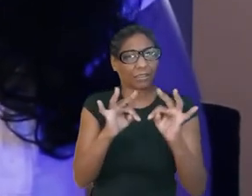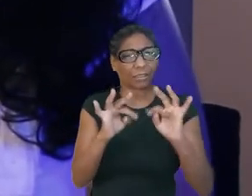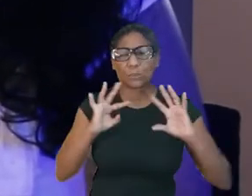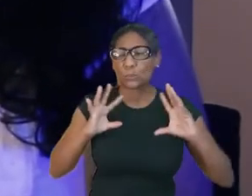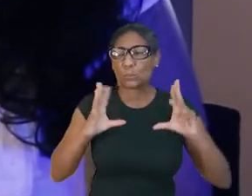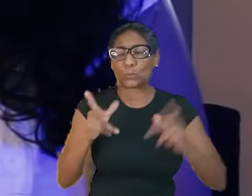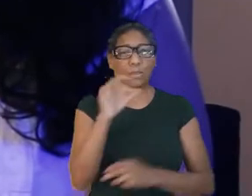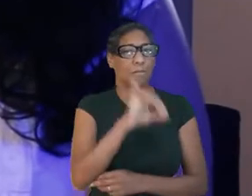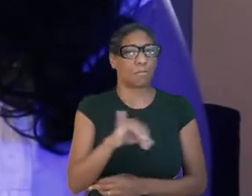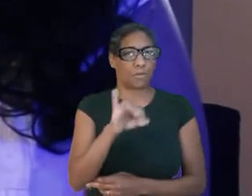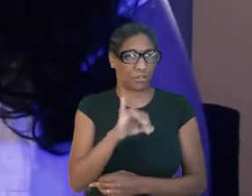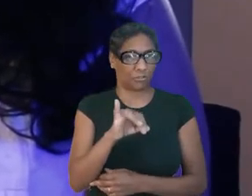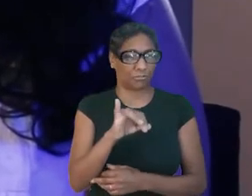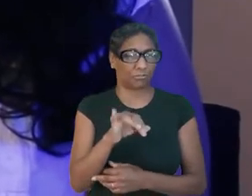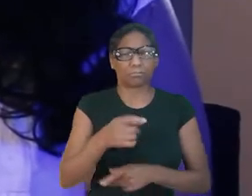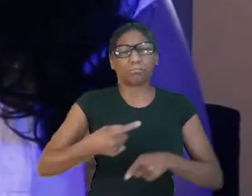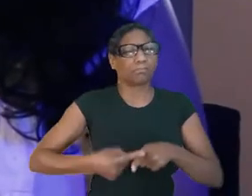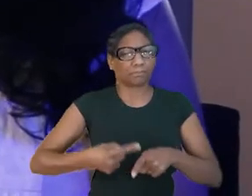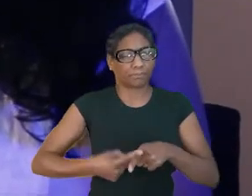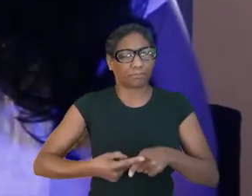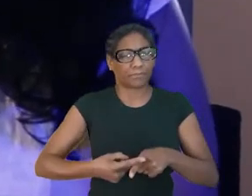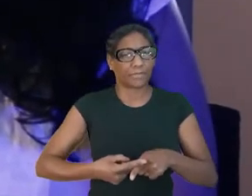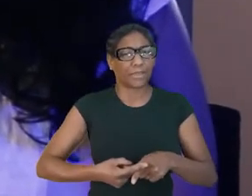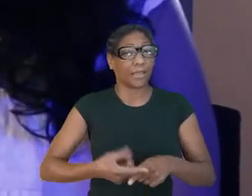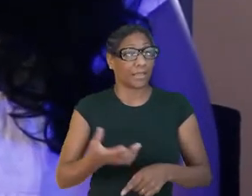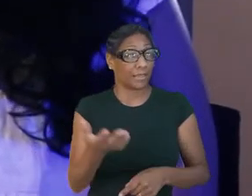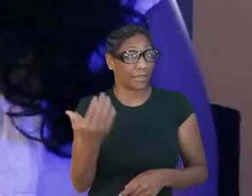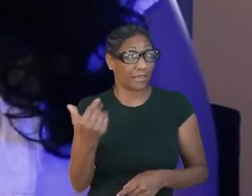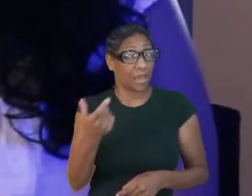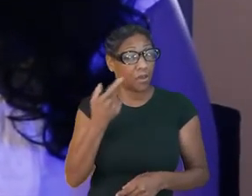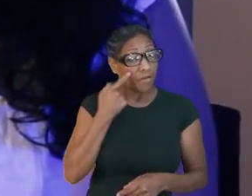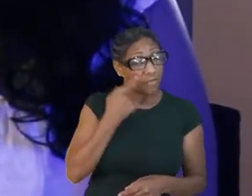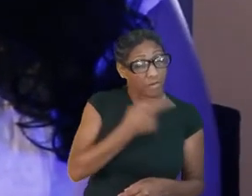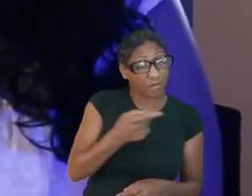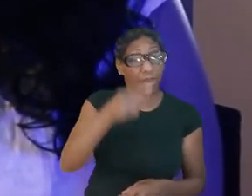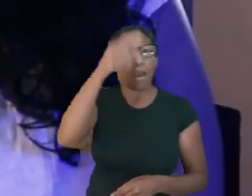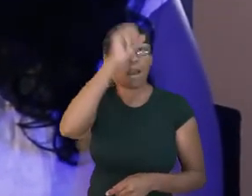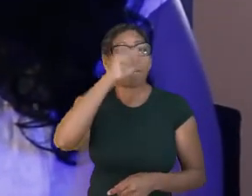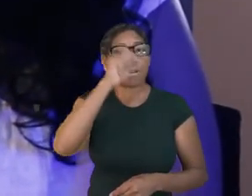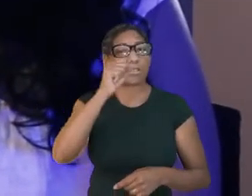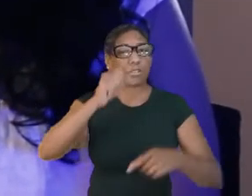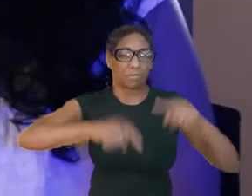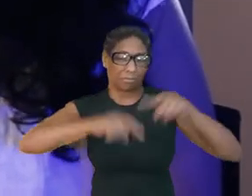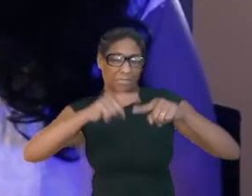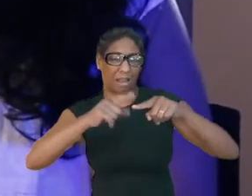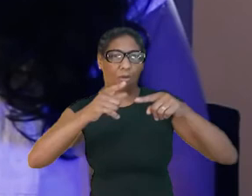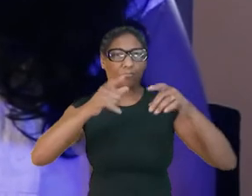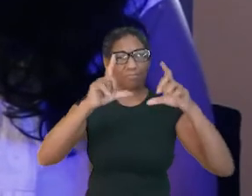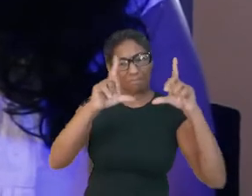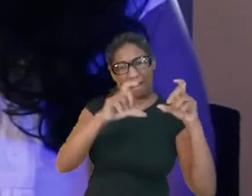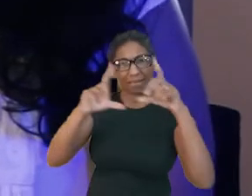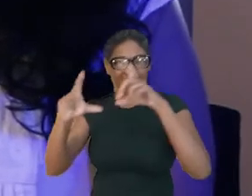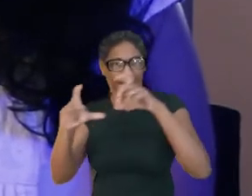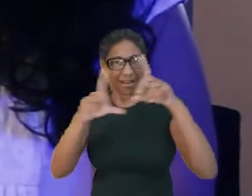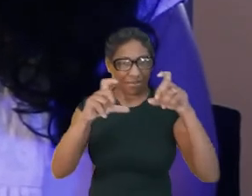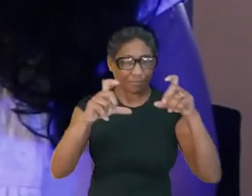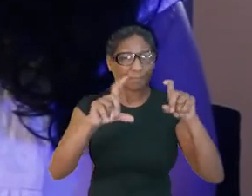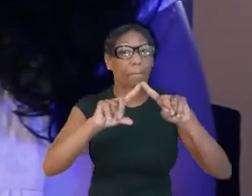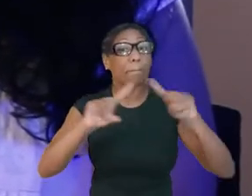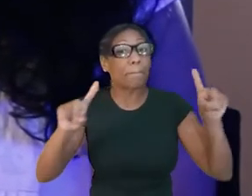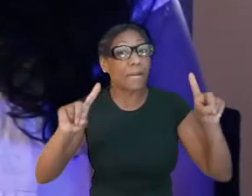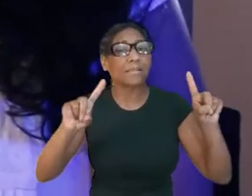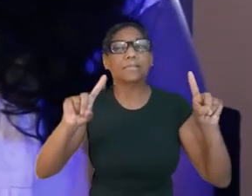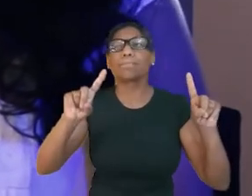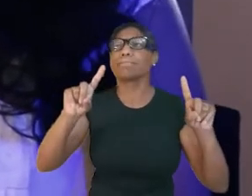foram importantes para que eu pudesse, naquele momento, aprender a dominar o equipamento. Porém, ainda estava